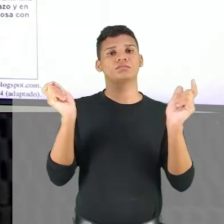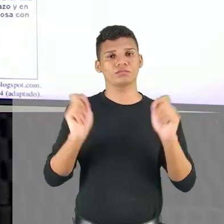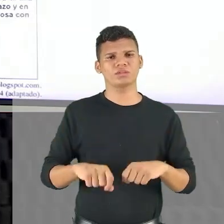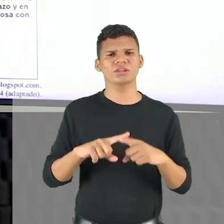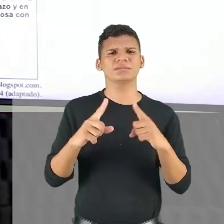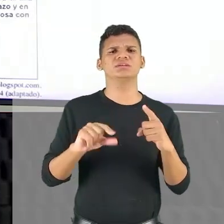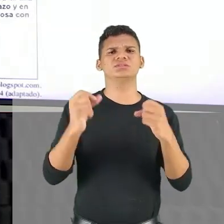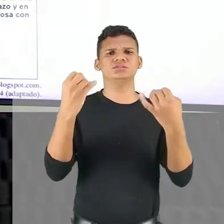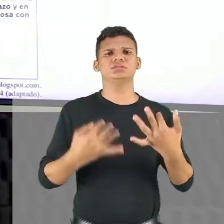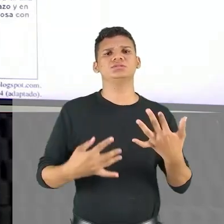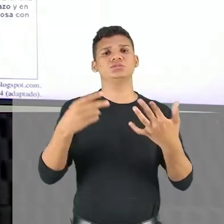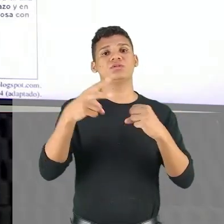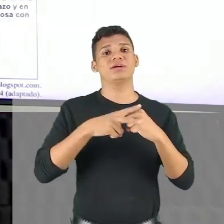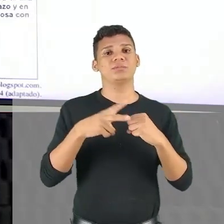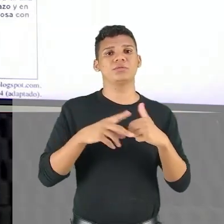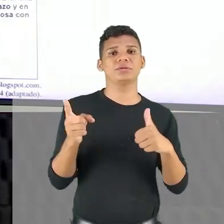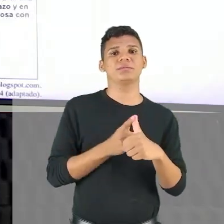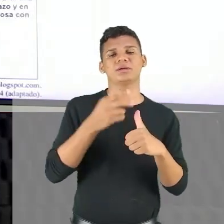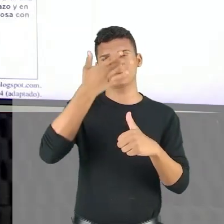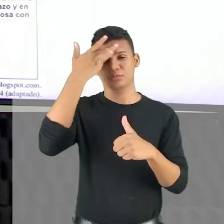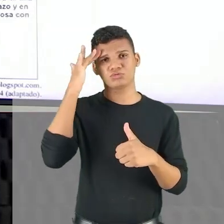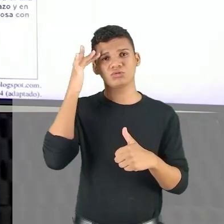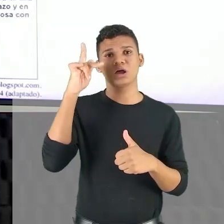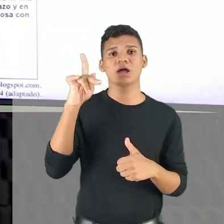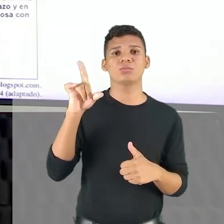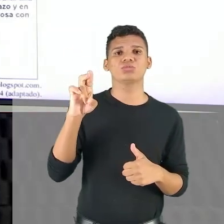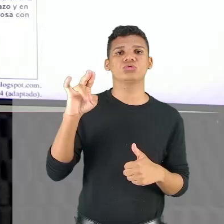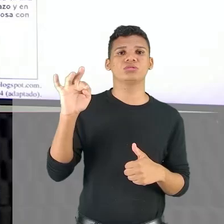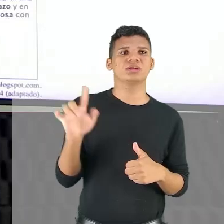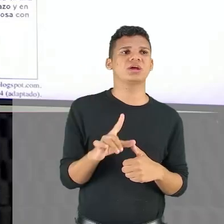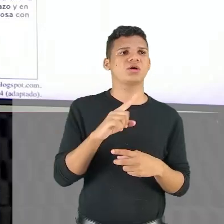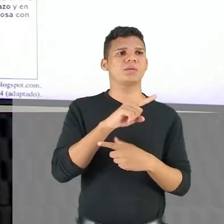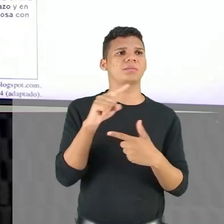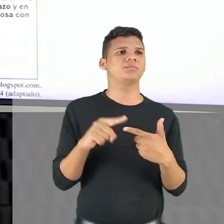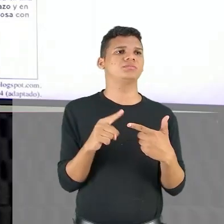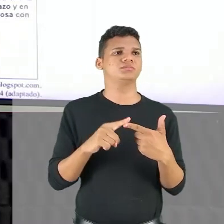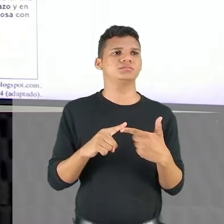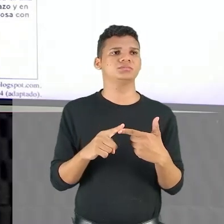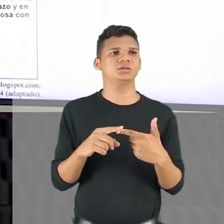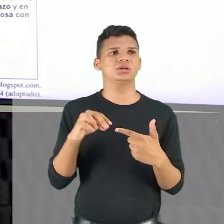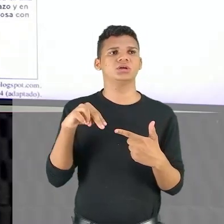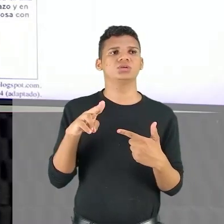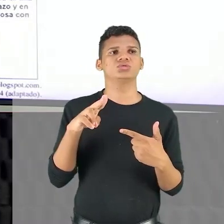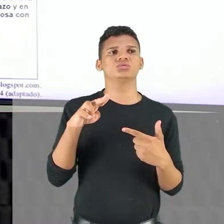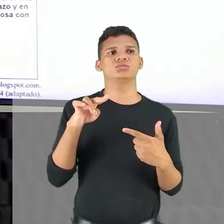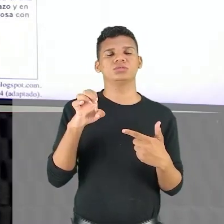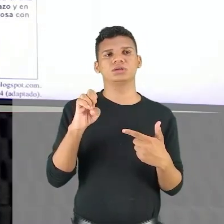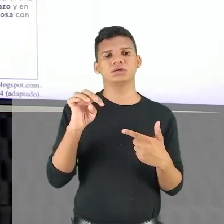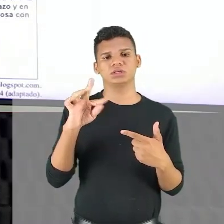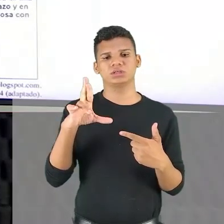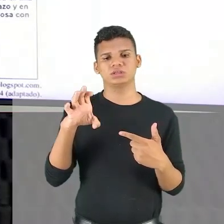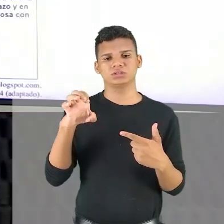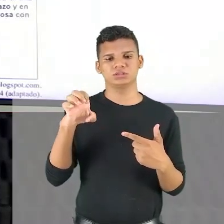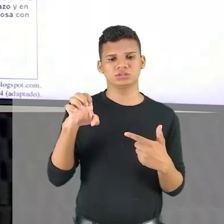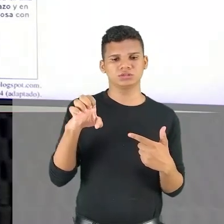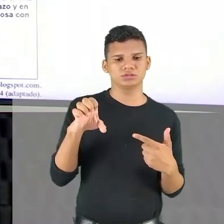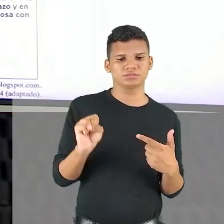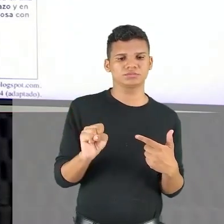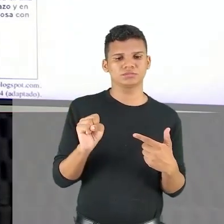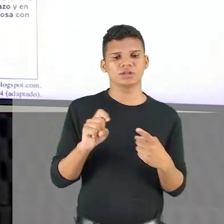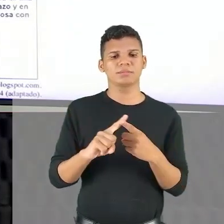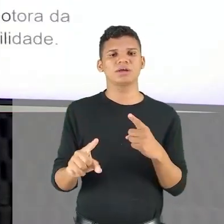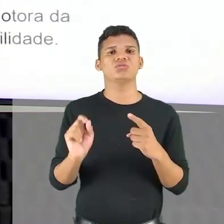verbos, a primeira pessoa do plural, e outra aqui ó, nuestros hijos, nuestros, nossos.